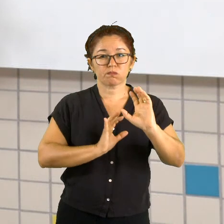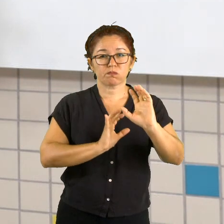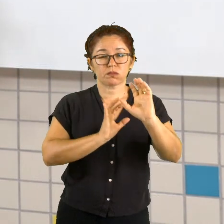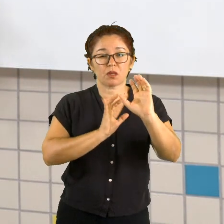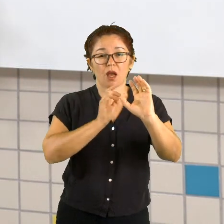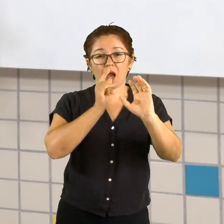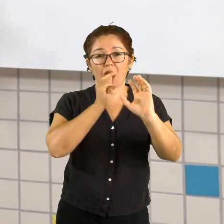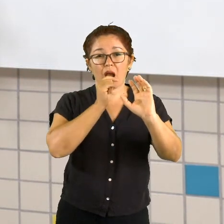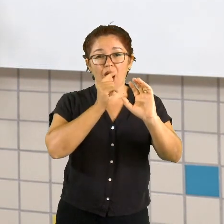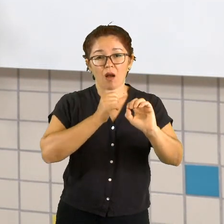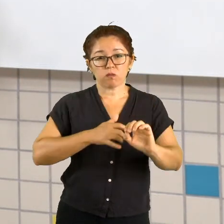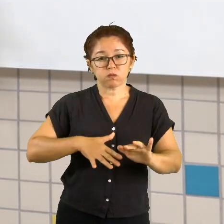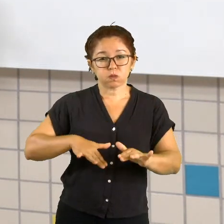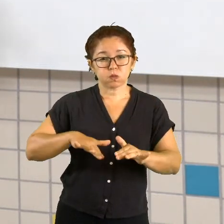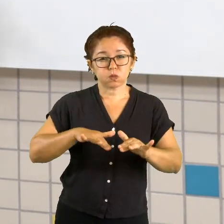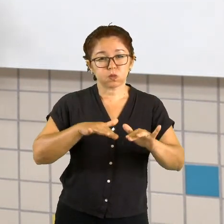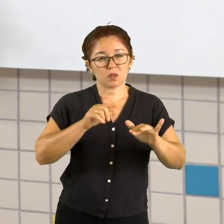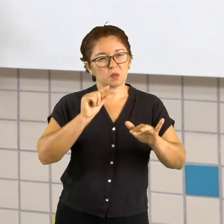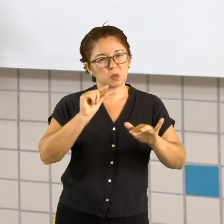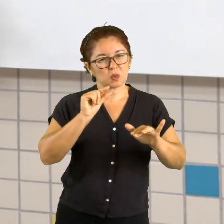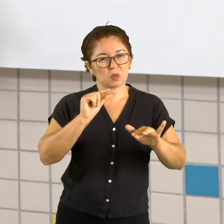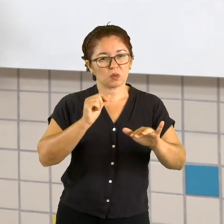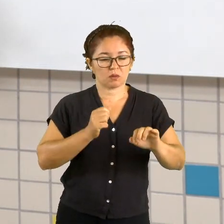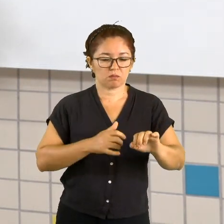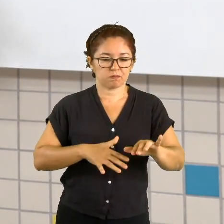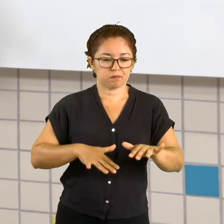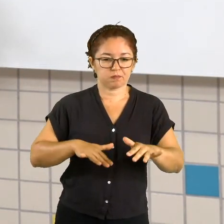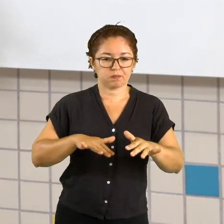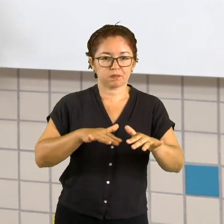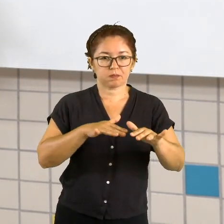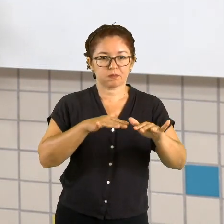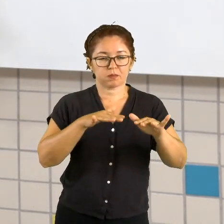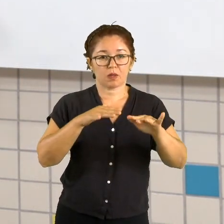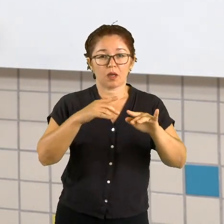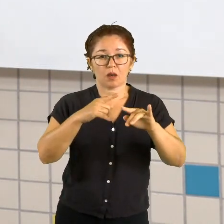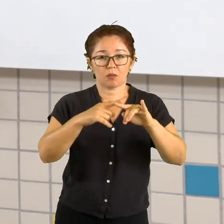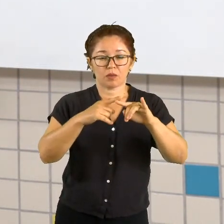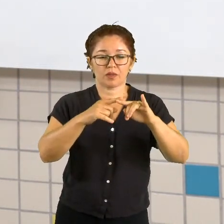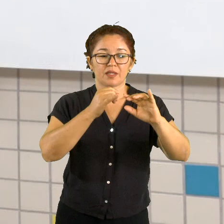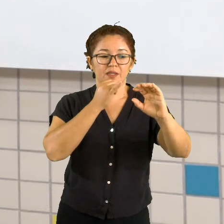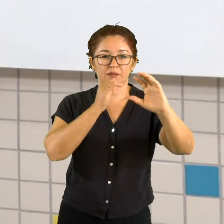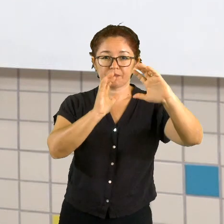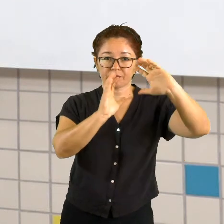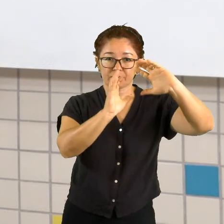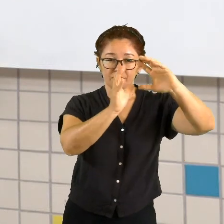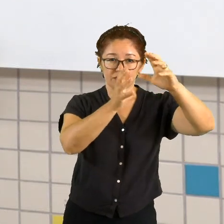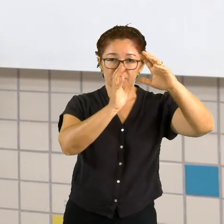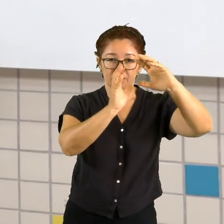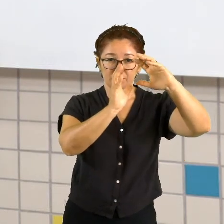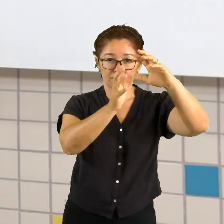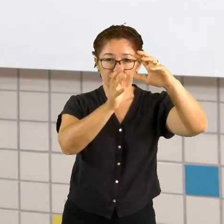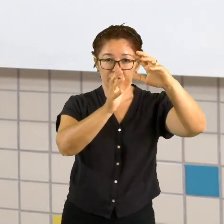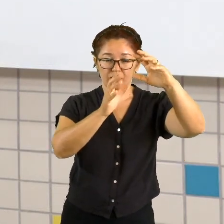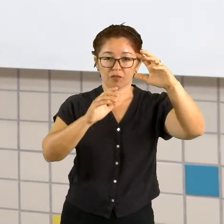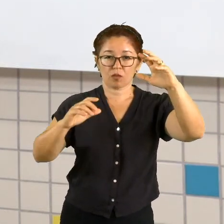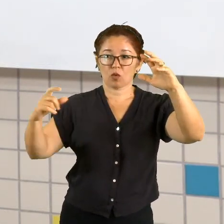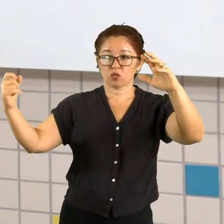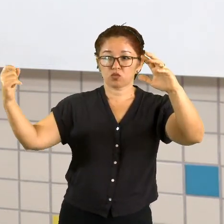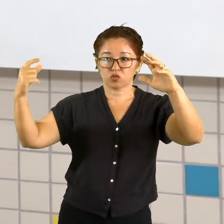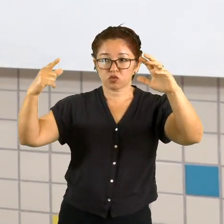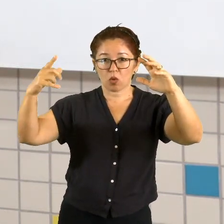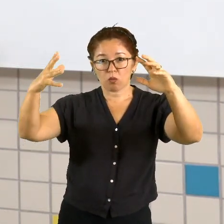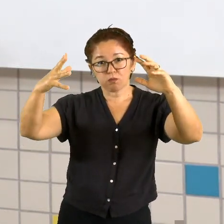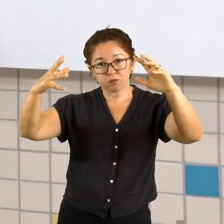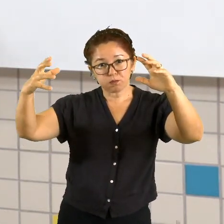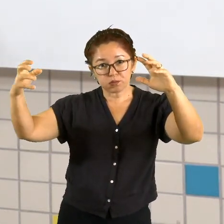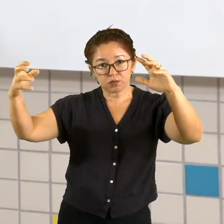porque o Sol puxa as águas deste lado e a Lua puxa deste lado. Então,